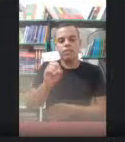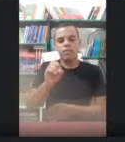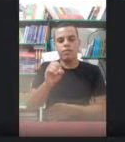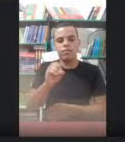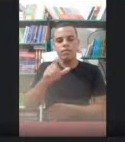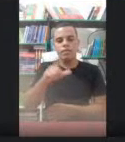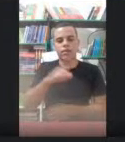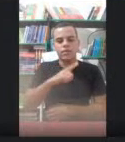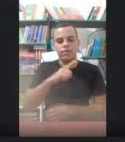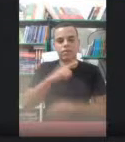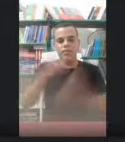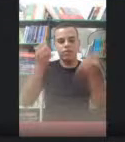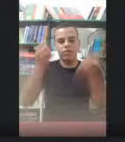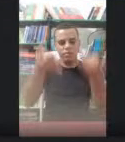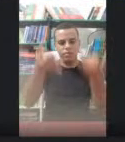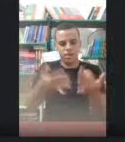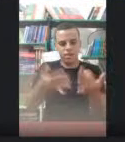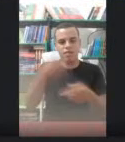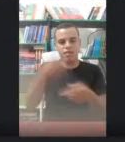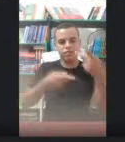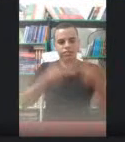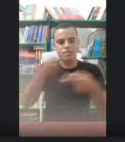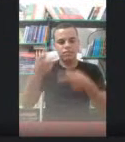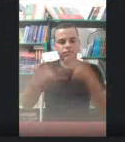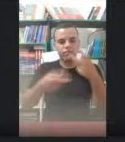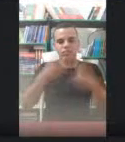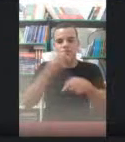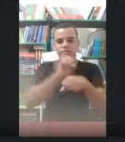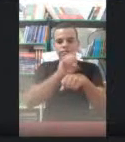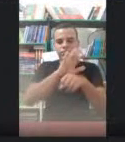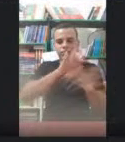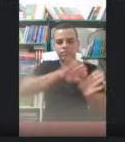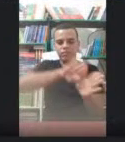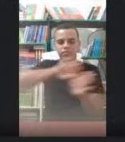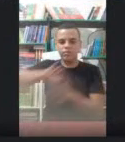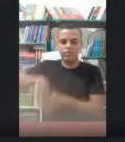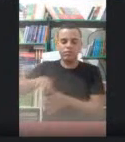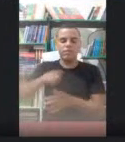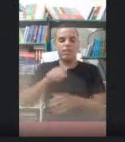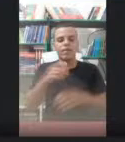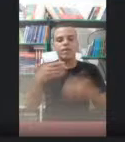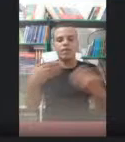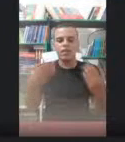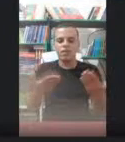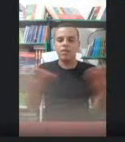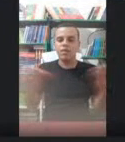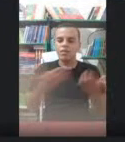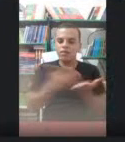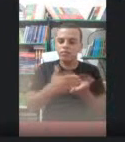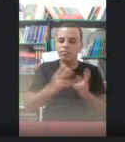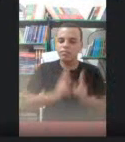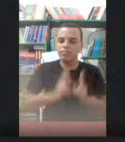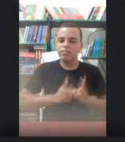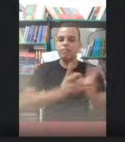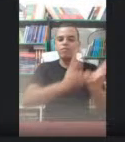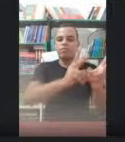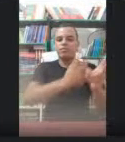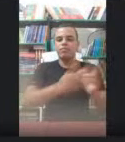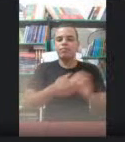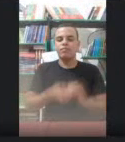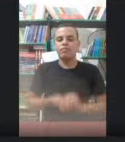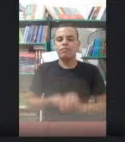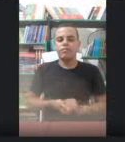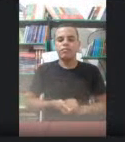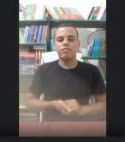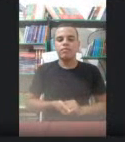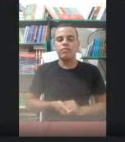fala, porque aí a gente já faz sua fala, eu apresento a Ana Cristina na sequência, e a gente segue o nosso, deixando para lá essa questão de slides, porque